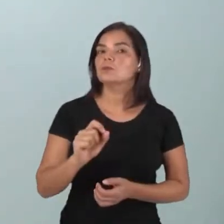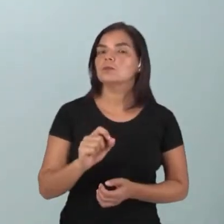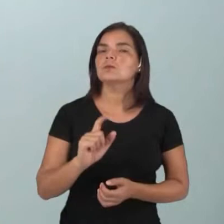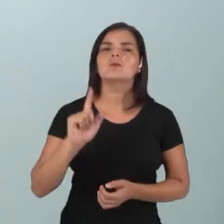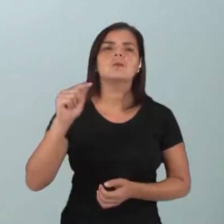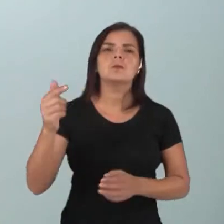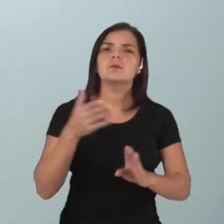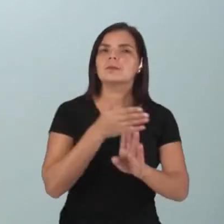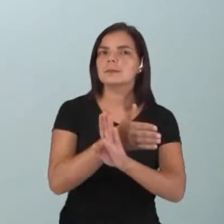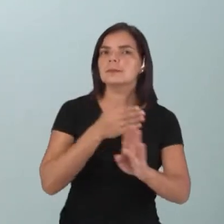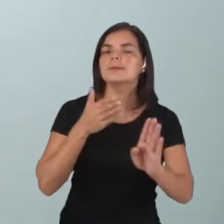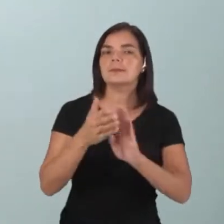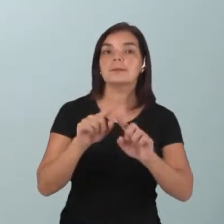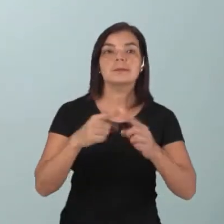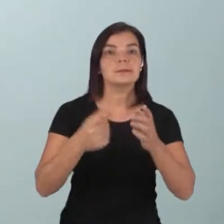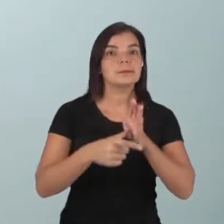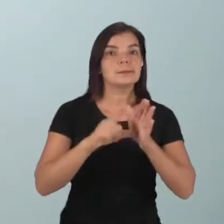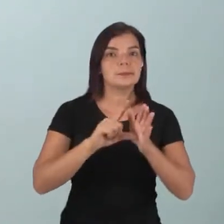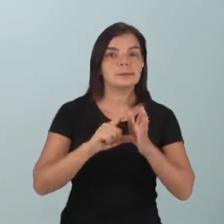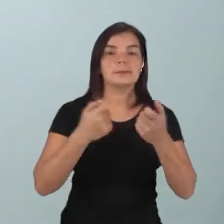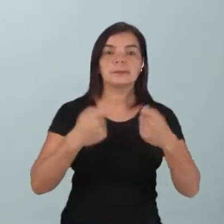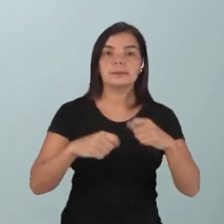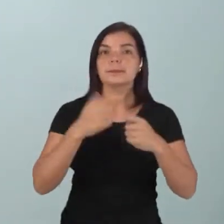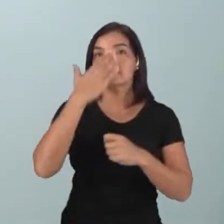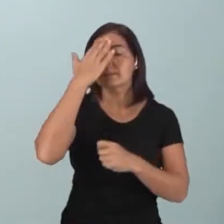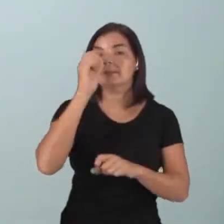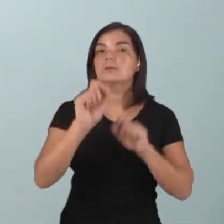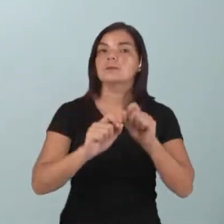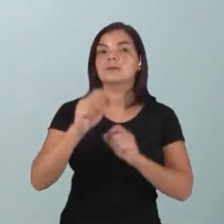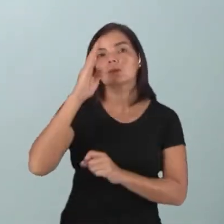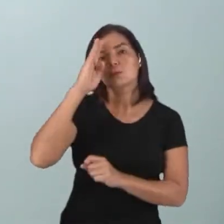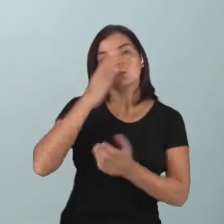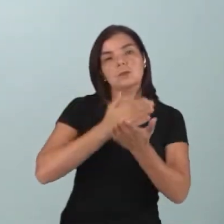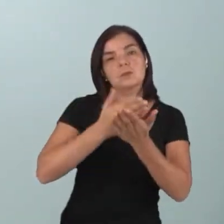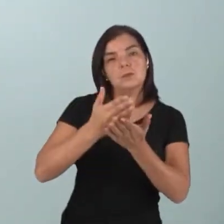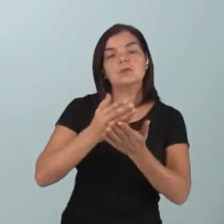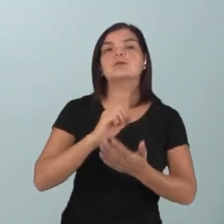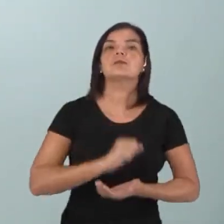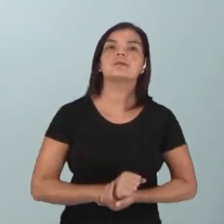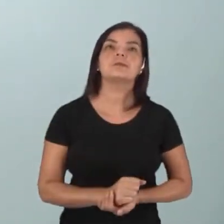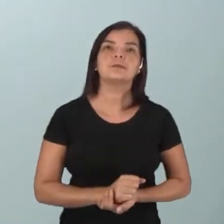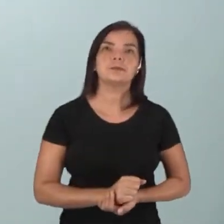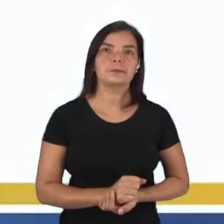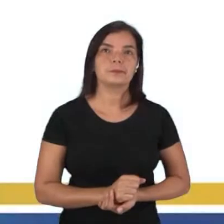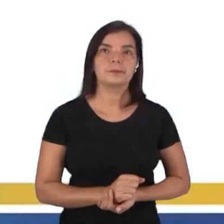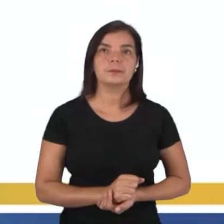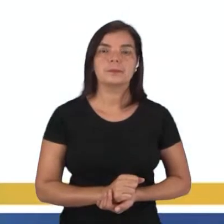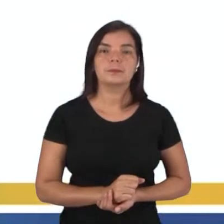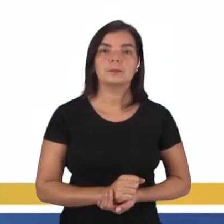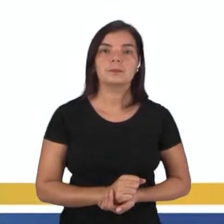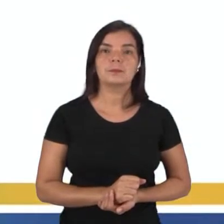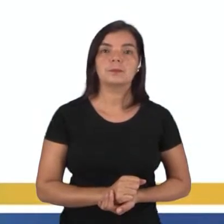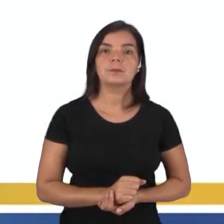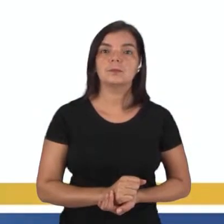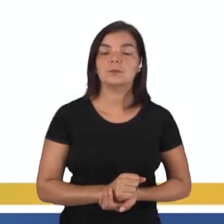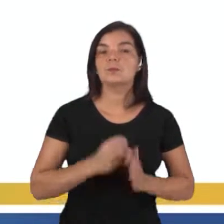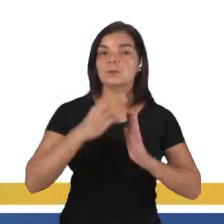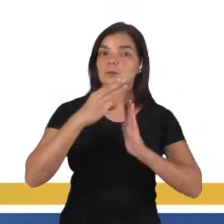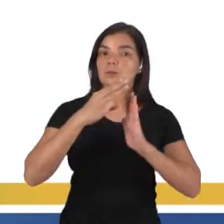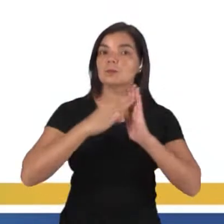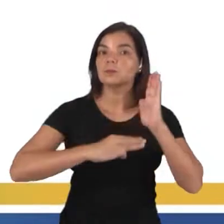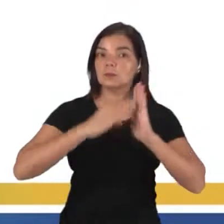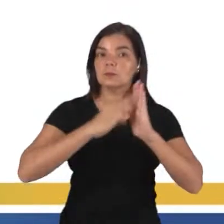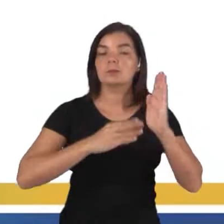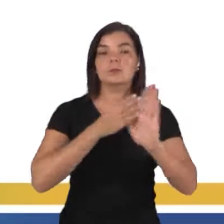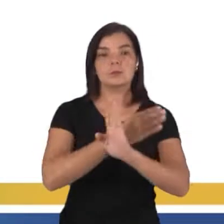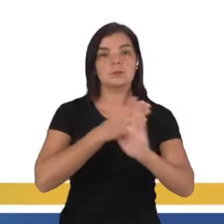vieram outras modalidades, mas antes disso a gente precisa saber dos princípios da calistenia. Vamos ver. O método da